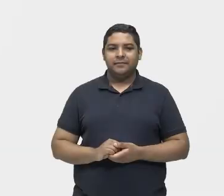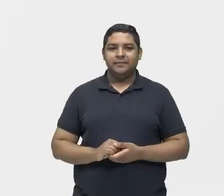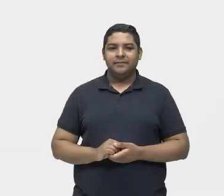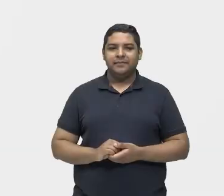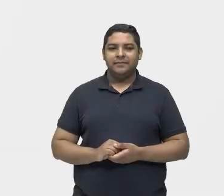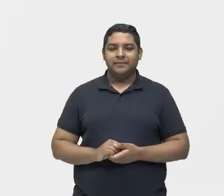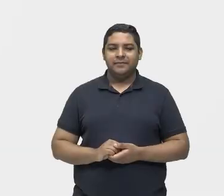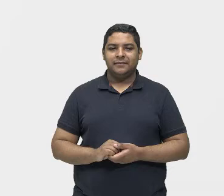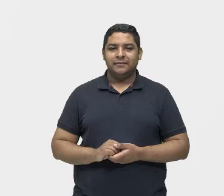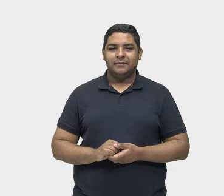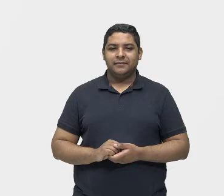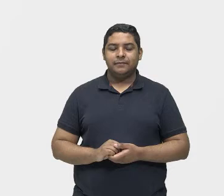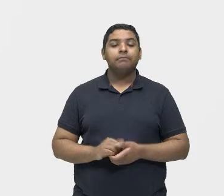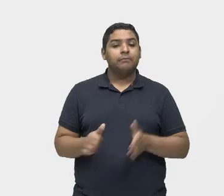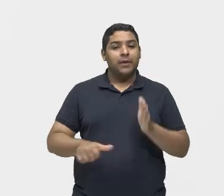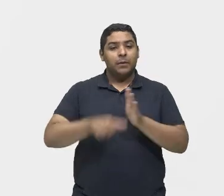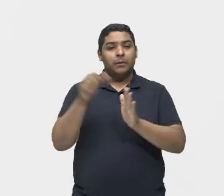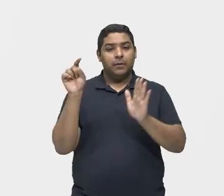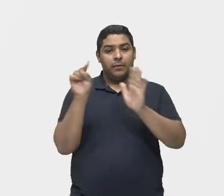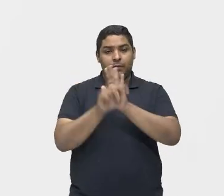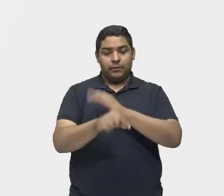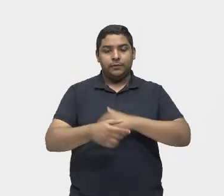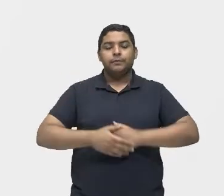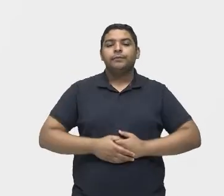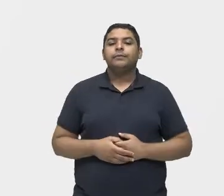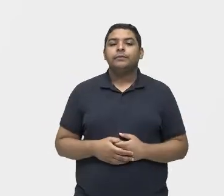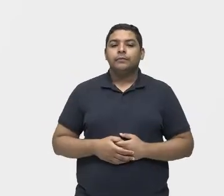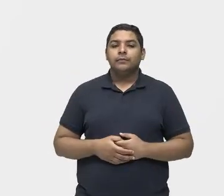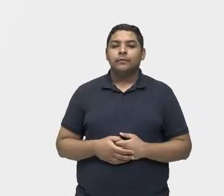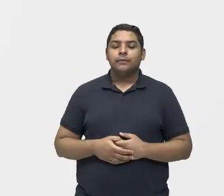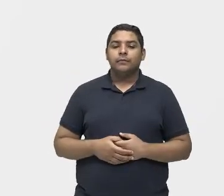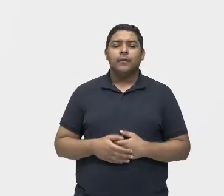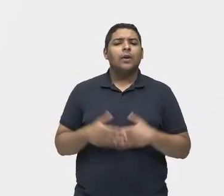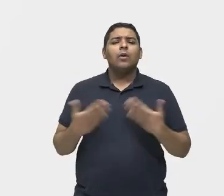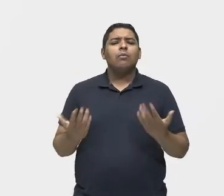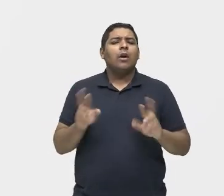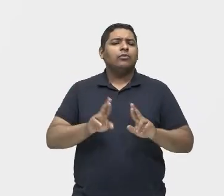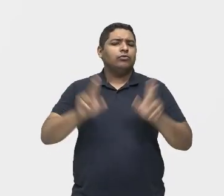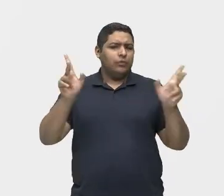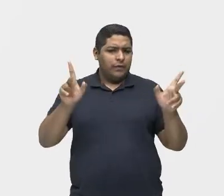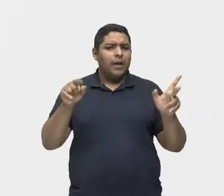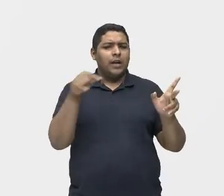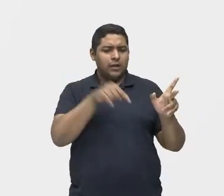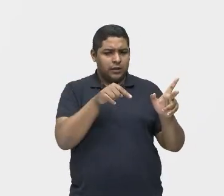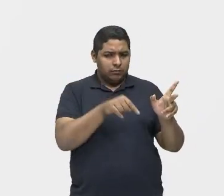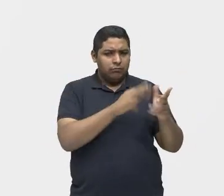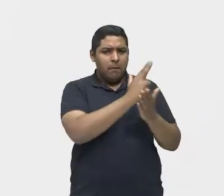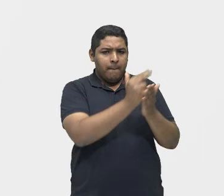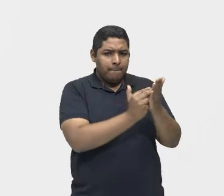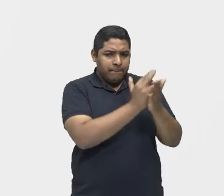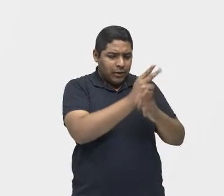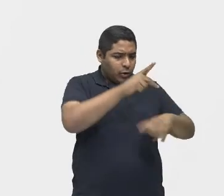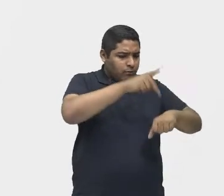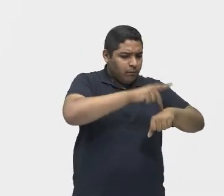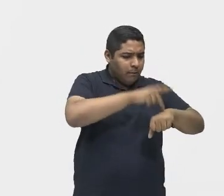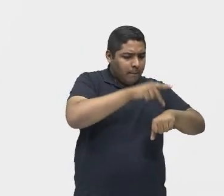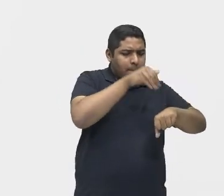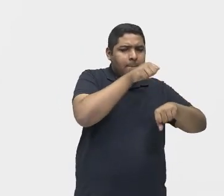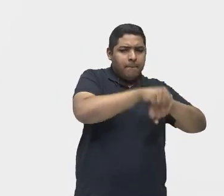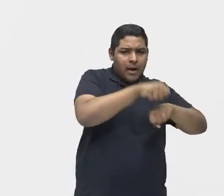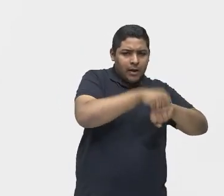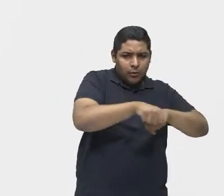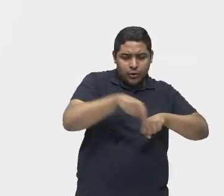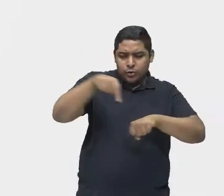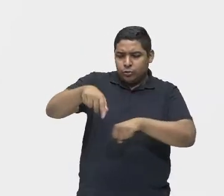Muito bem, na primeira questão nós temos o seguinte: qual a diferença entre as pinturas rupestres dos períodos paleolíticos e